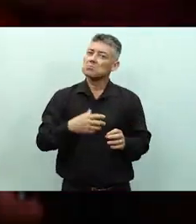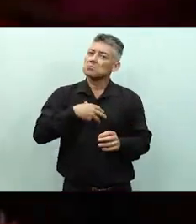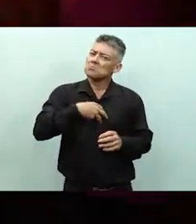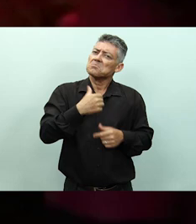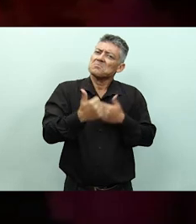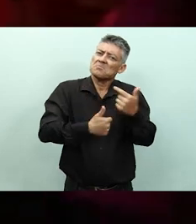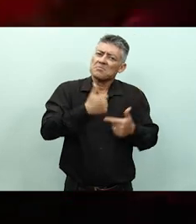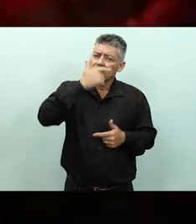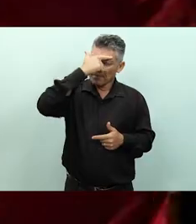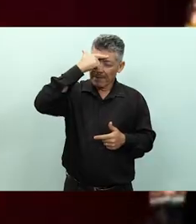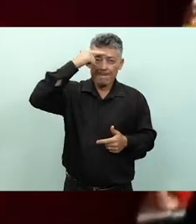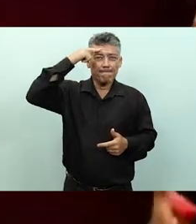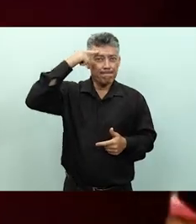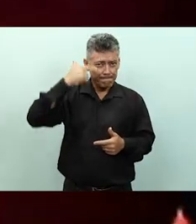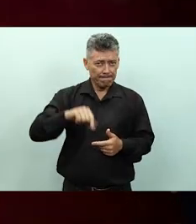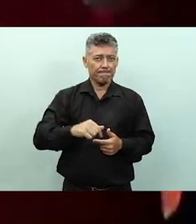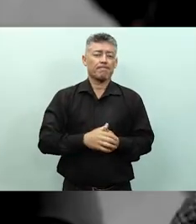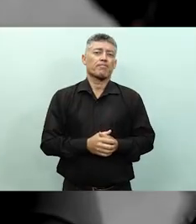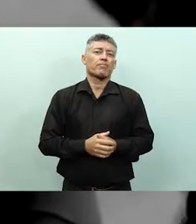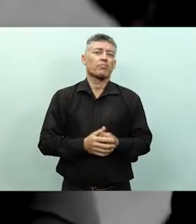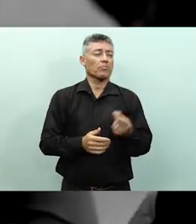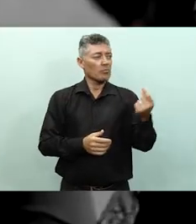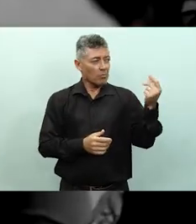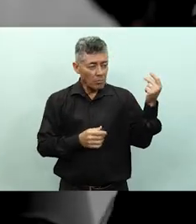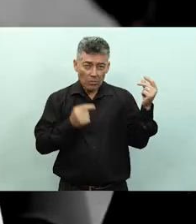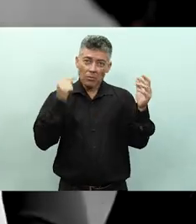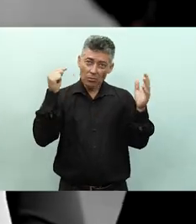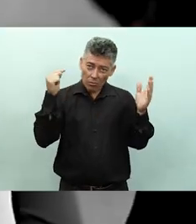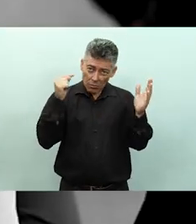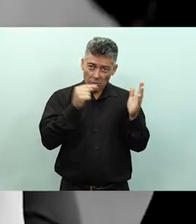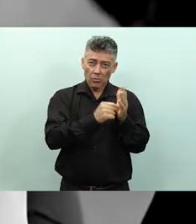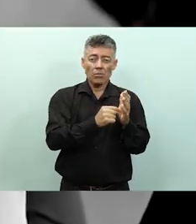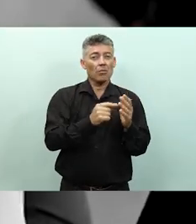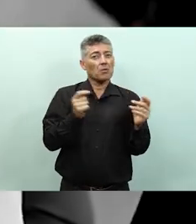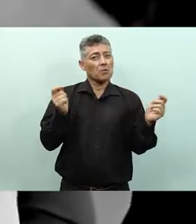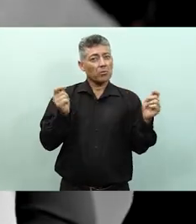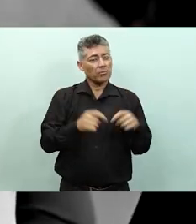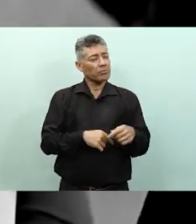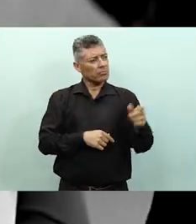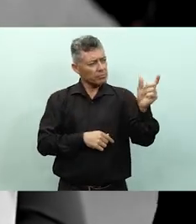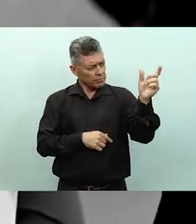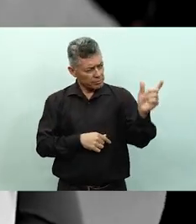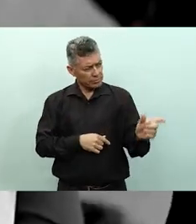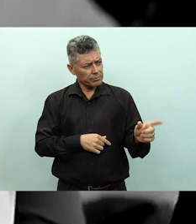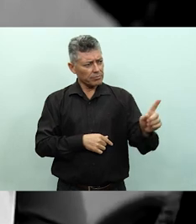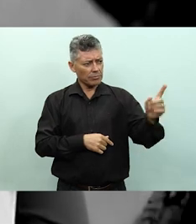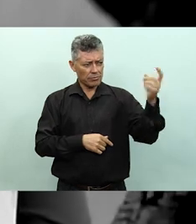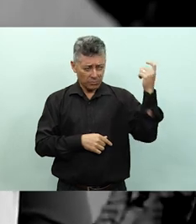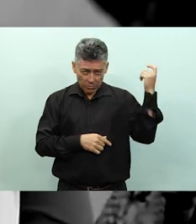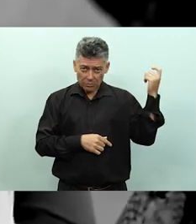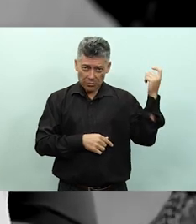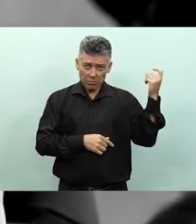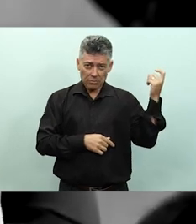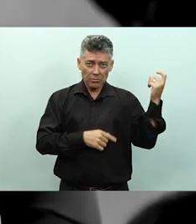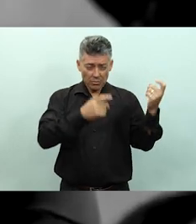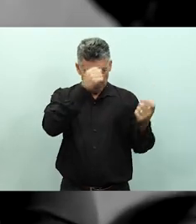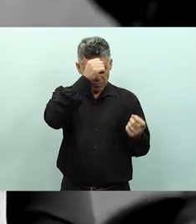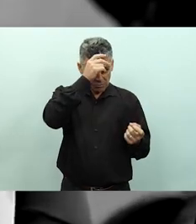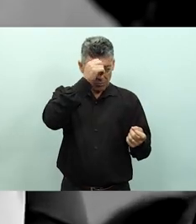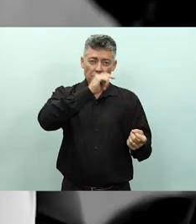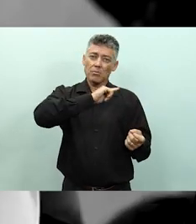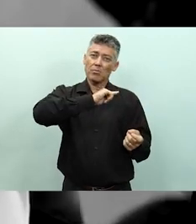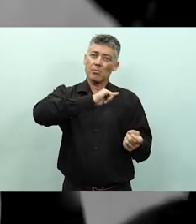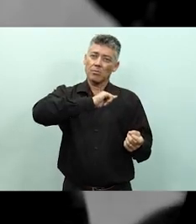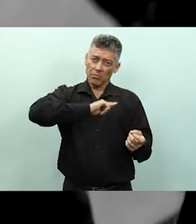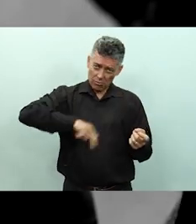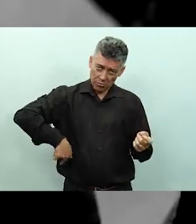muito trabalho. Esses são alguns dos adjetivos que podem ser usados na vida da ex-prefeita de Natal e governadora